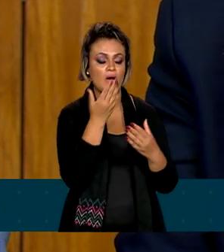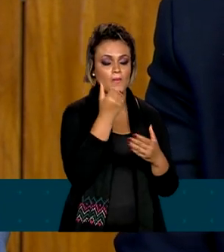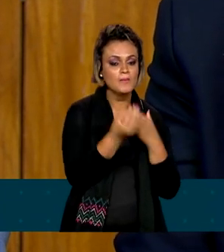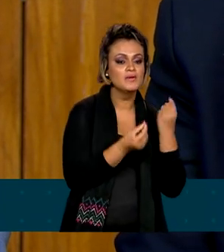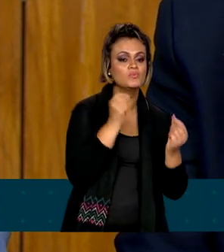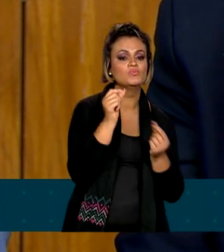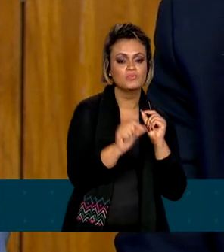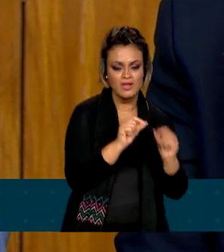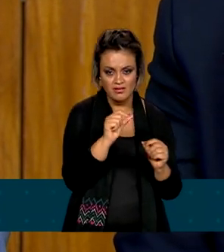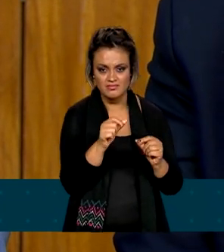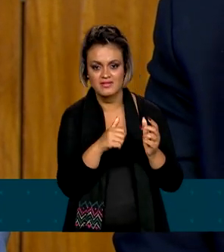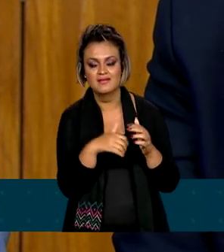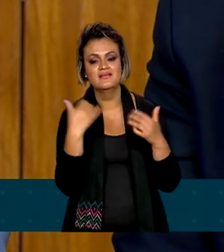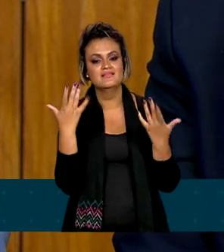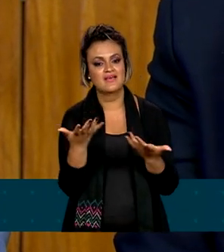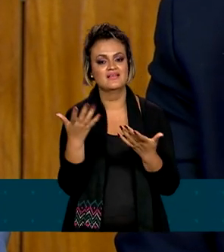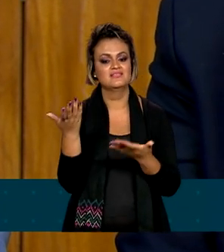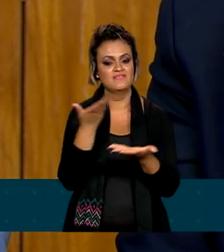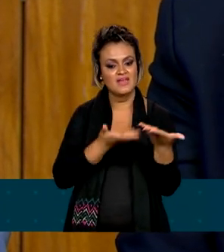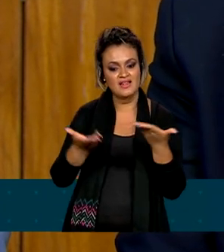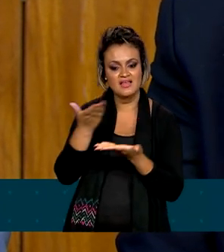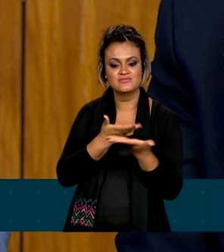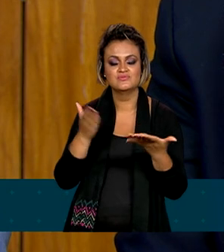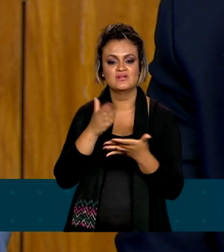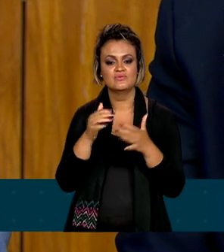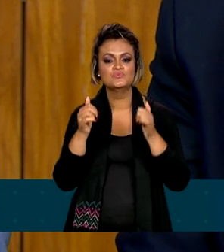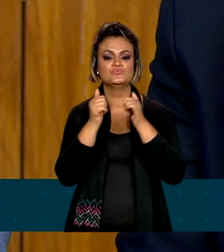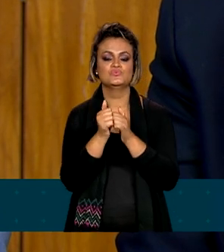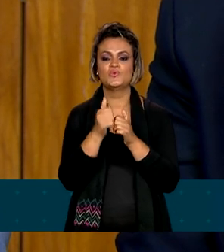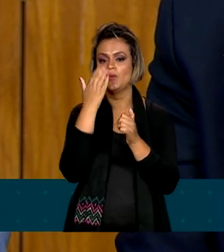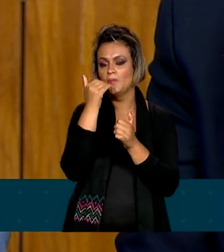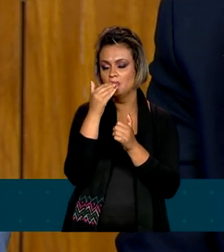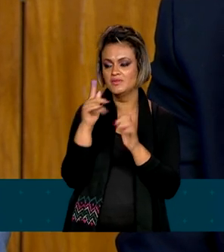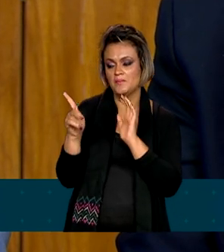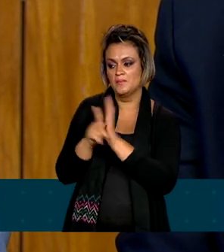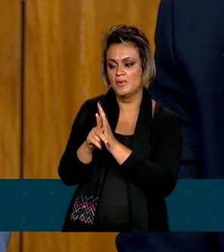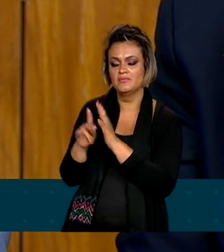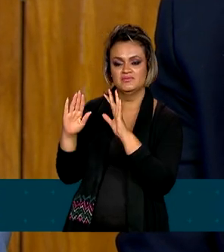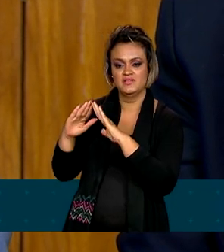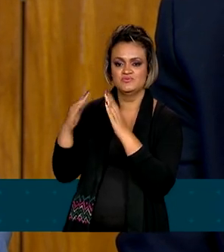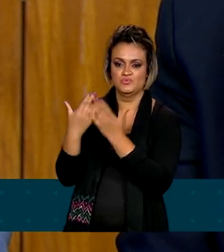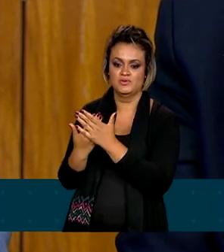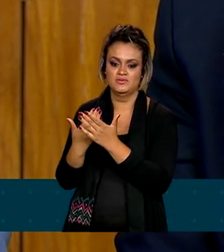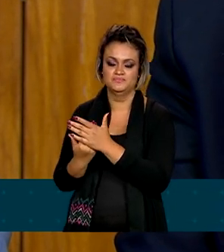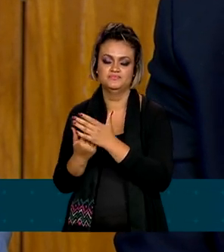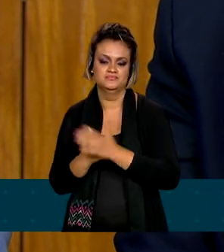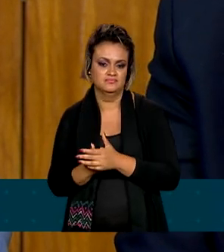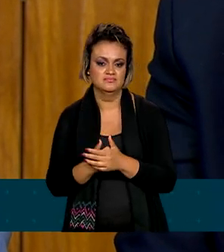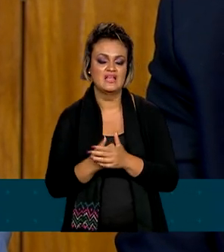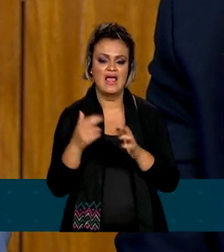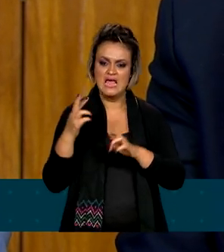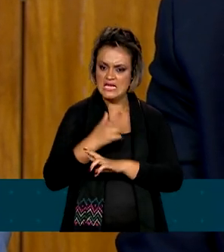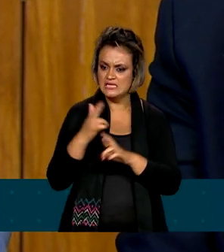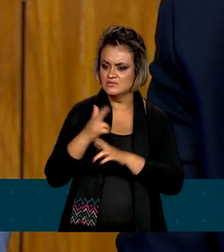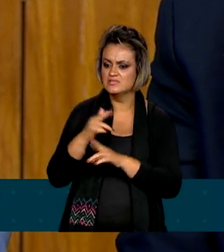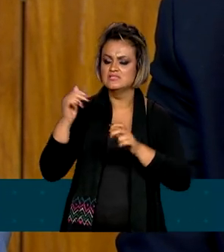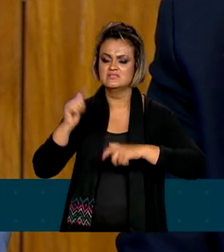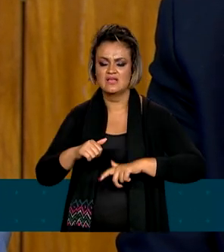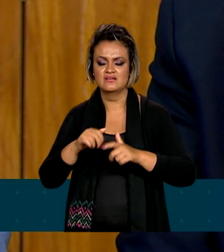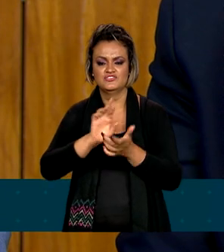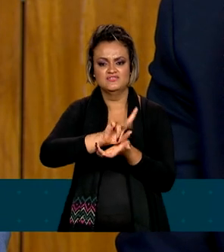Em resumo, passaram a se relacionar diretamente com o alimento fornecido às escolas. São relações que